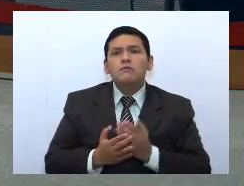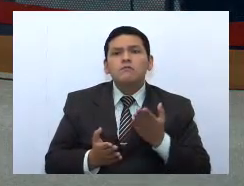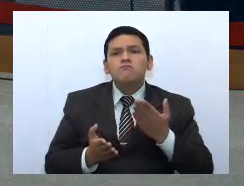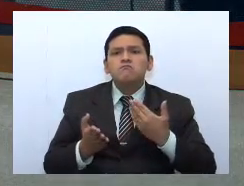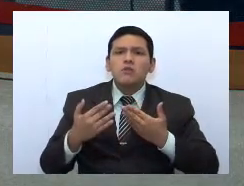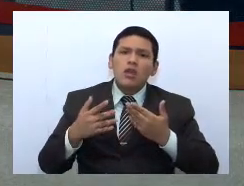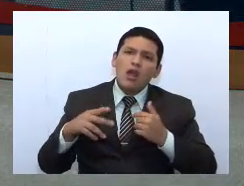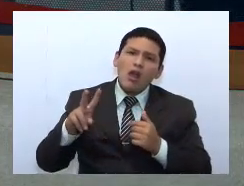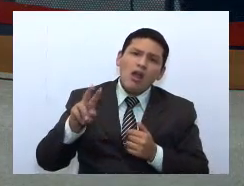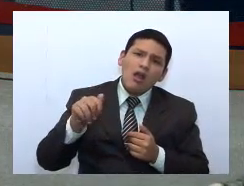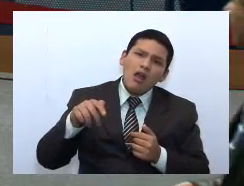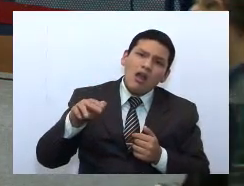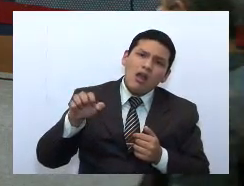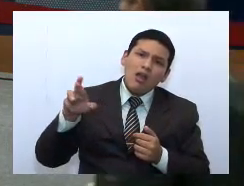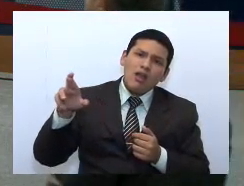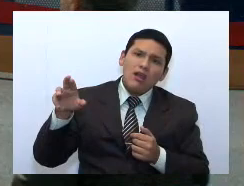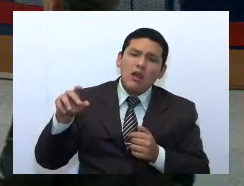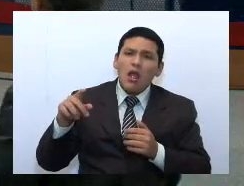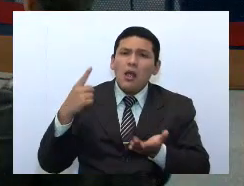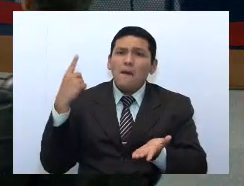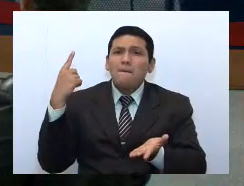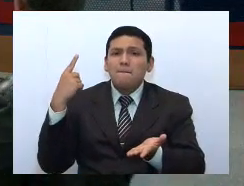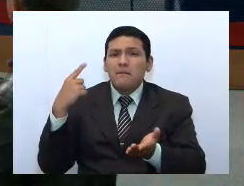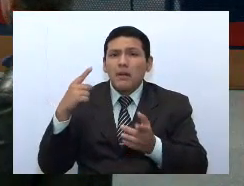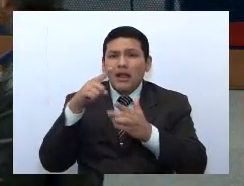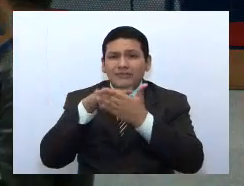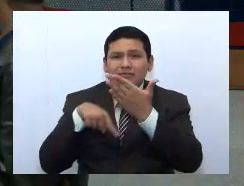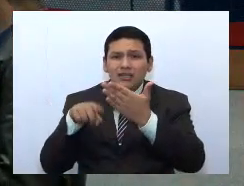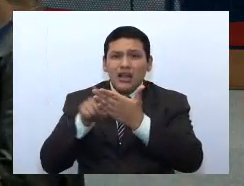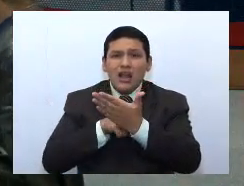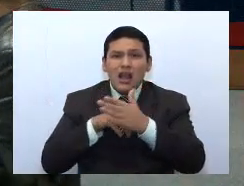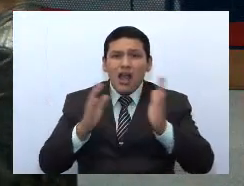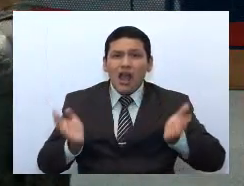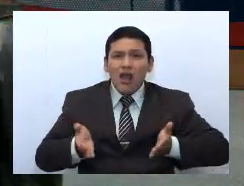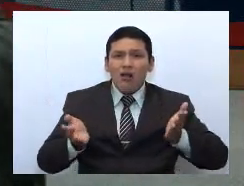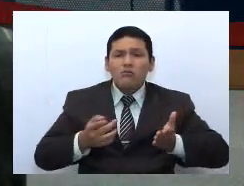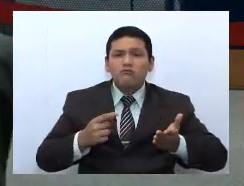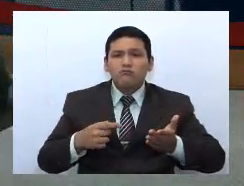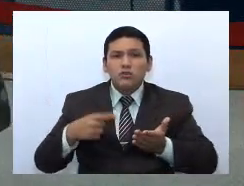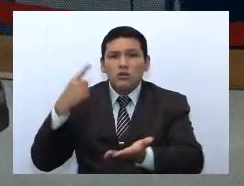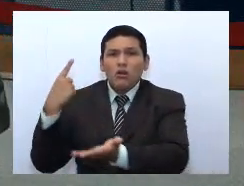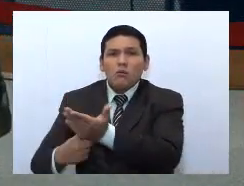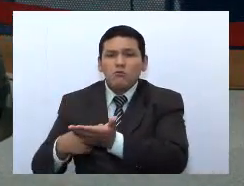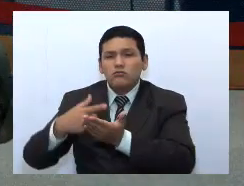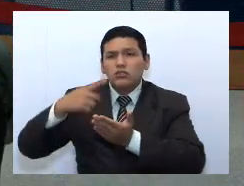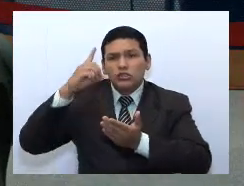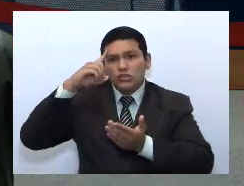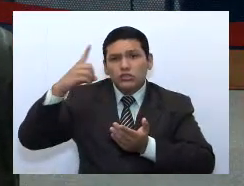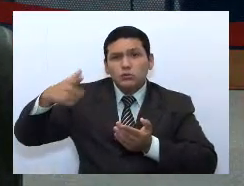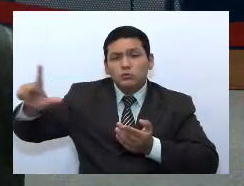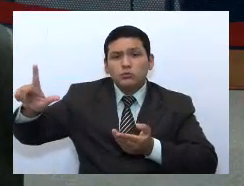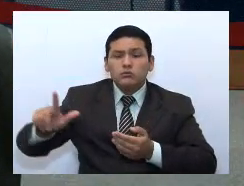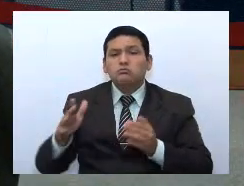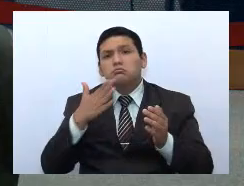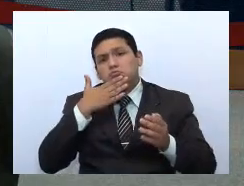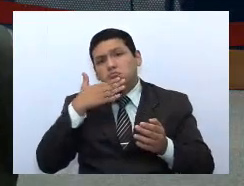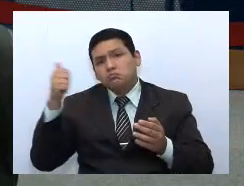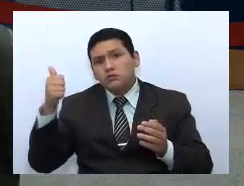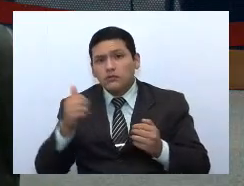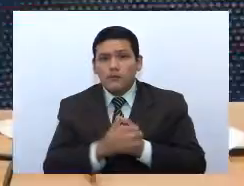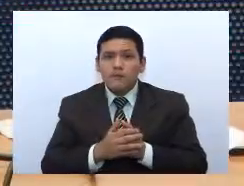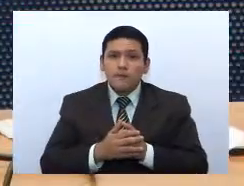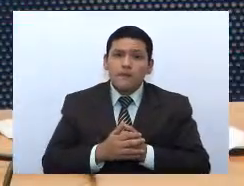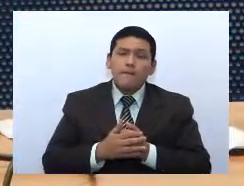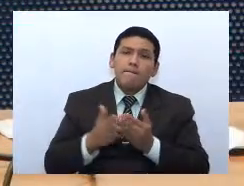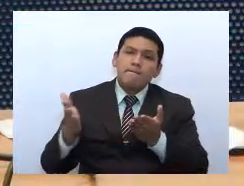pelo cancelamento e a remarcação para uma nova data. Questão de ordem, presidente. Questão de ordem, vereador